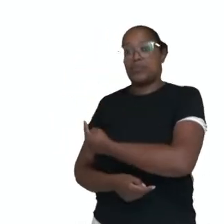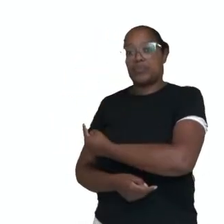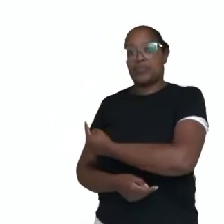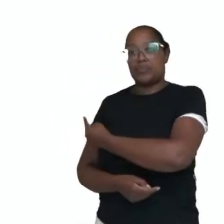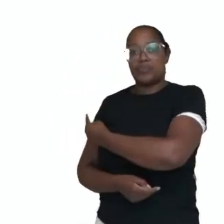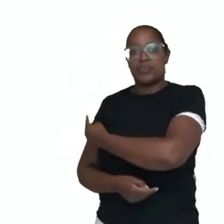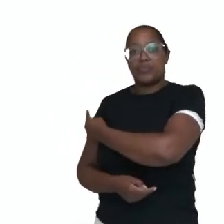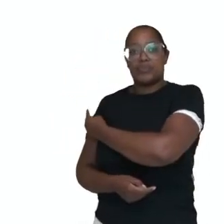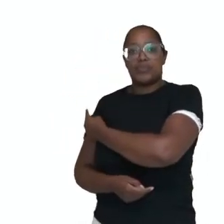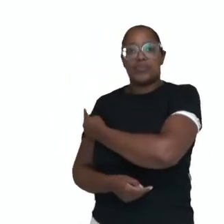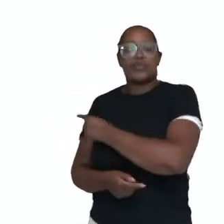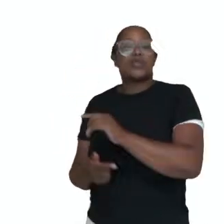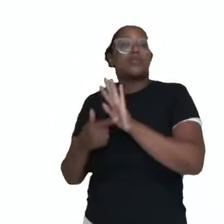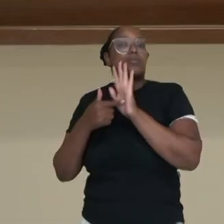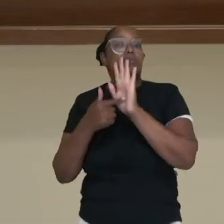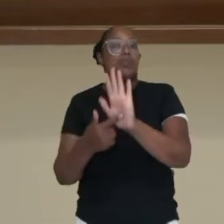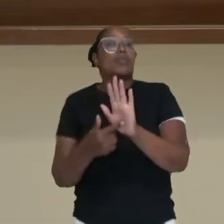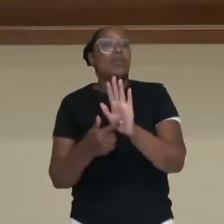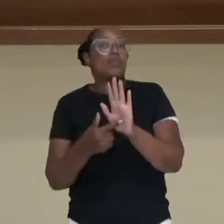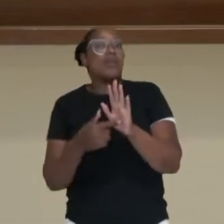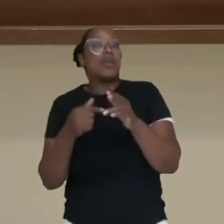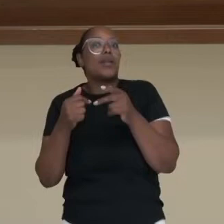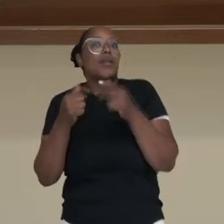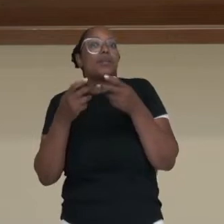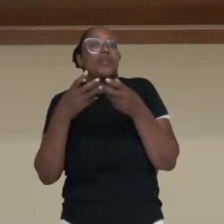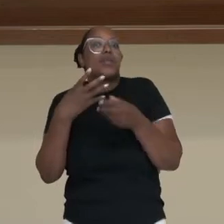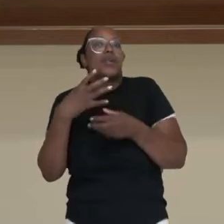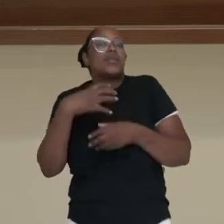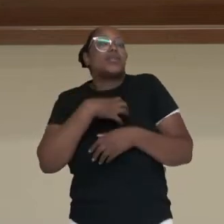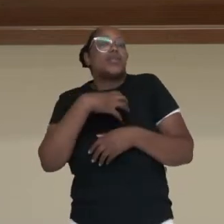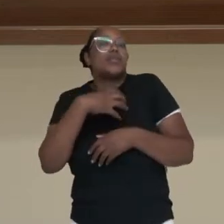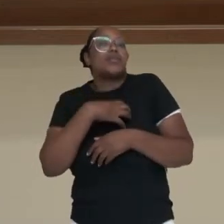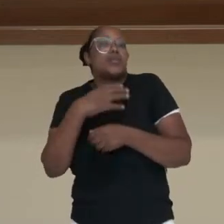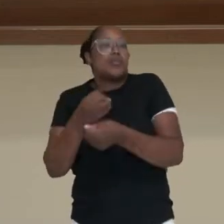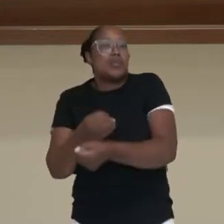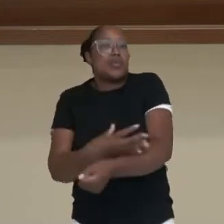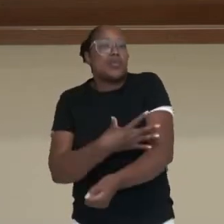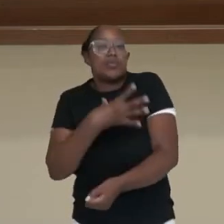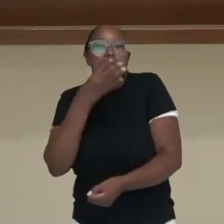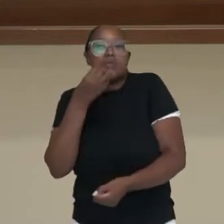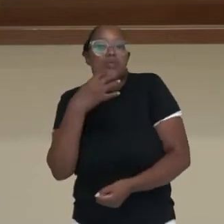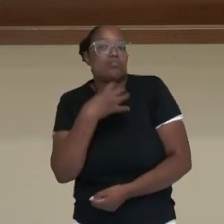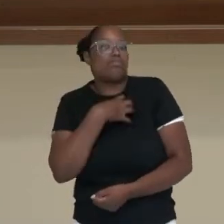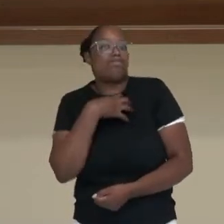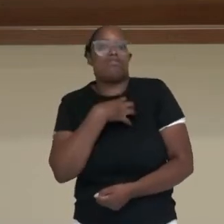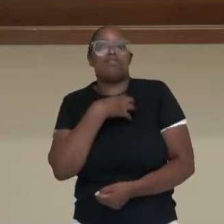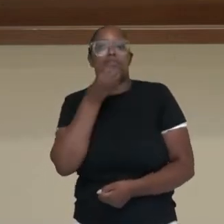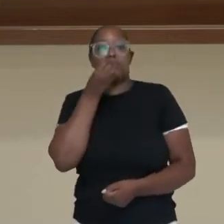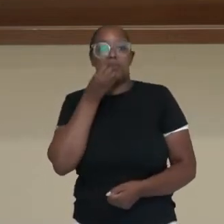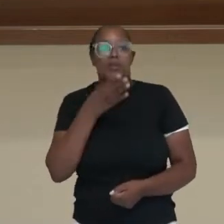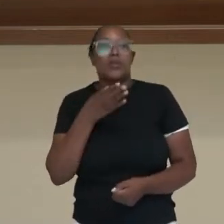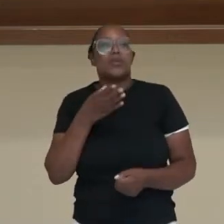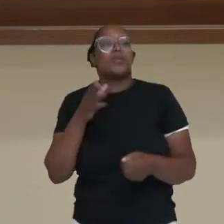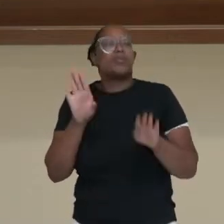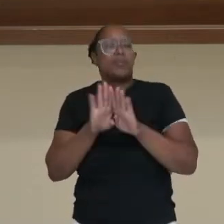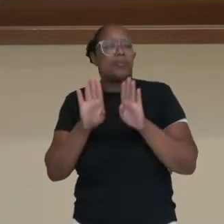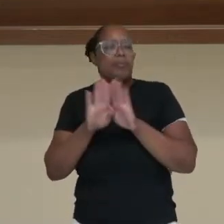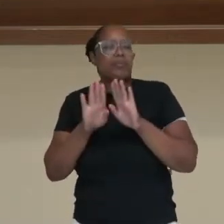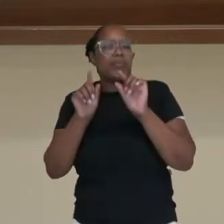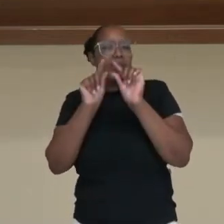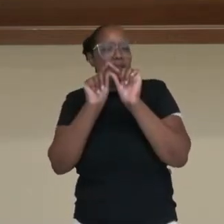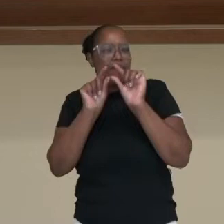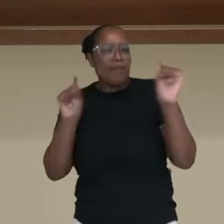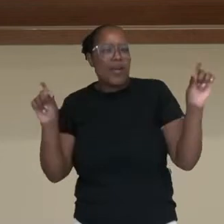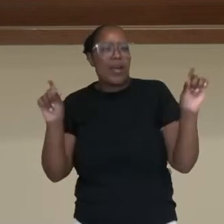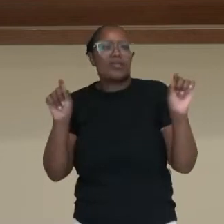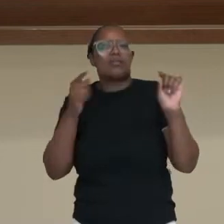terra, ele se importa com o que há no sensível, na matéria. Aristóteles escreveu uma série de obras que falam